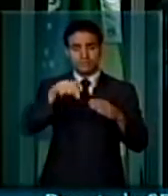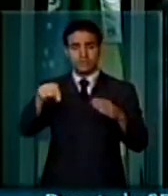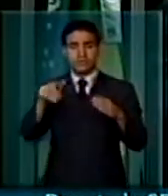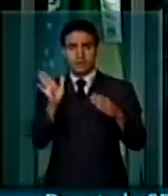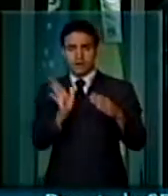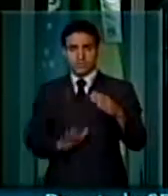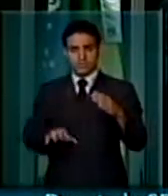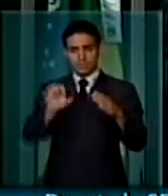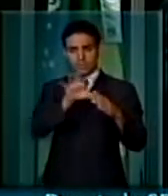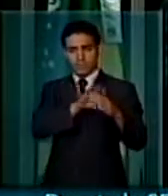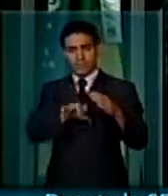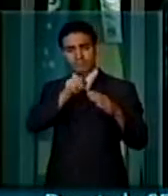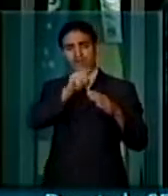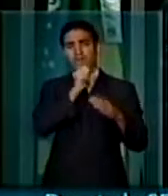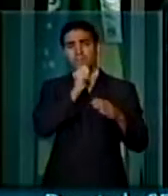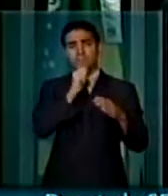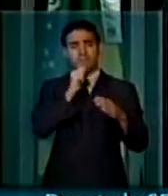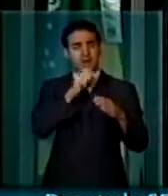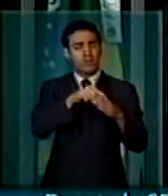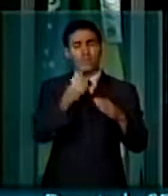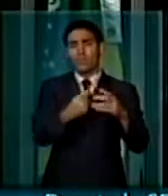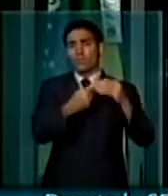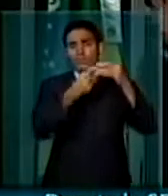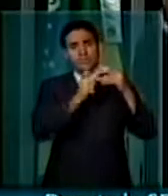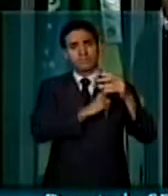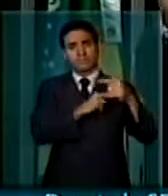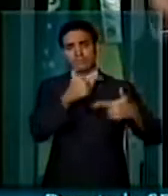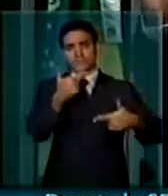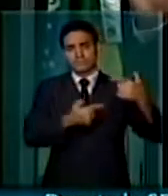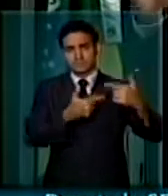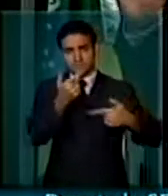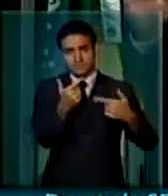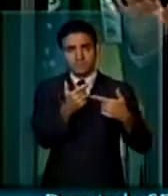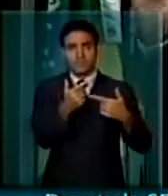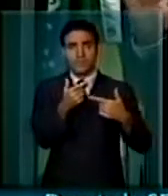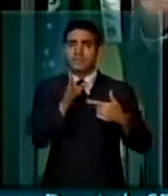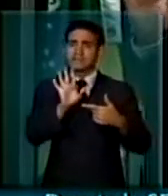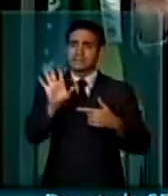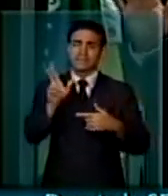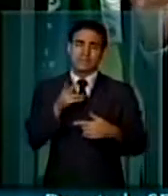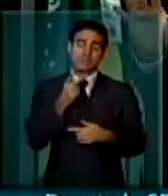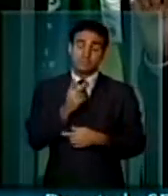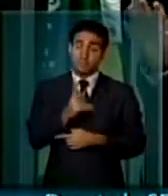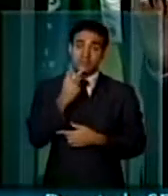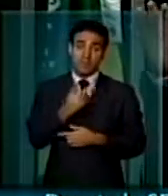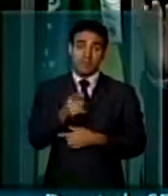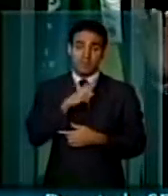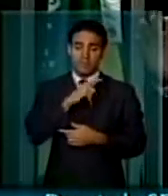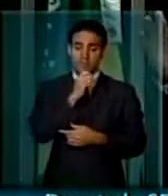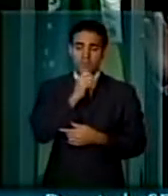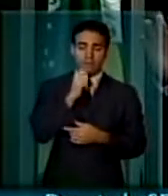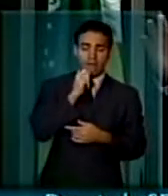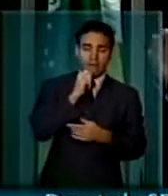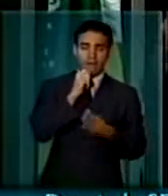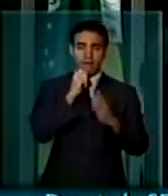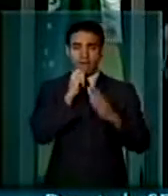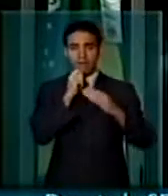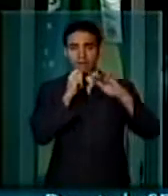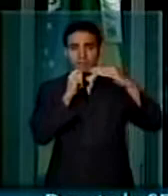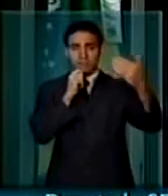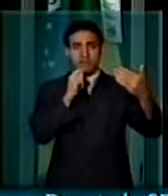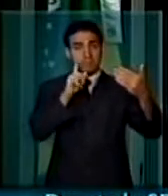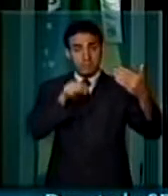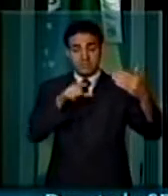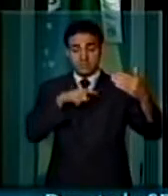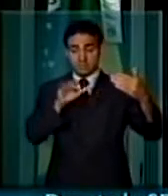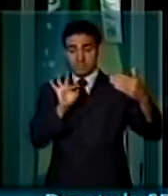a fronteira do Amapá com a Guiana Francesa, que eu costumo dizer que não é apenas a fronteira do Amapá com a Guiana Francesa, é do Brasil